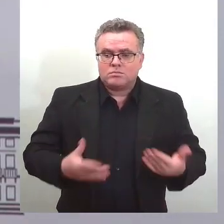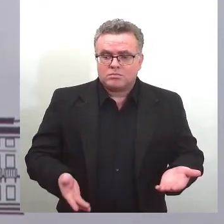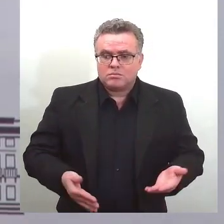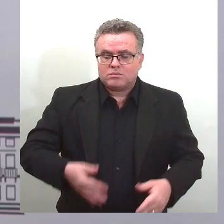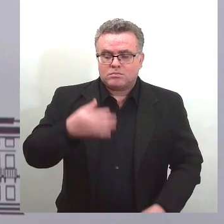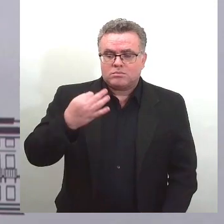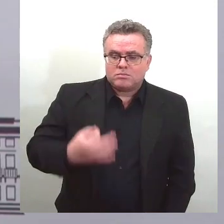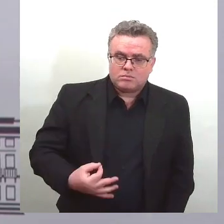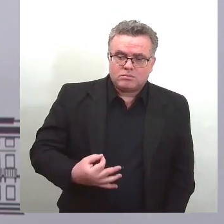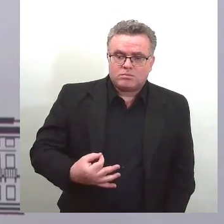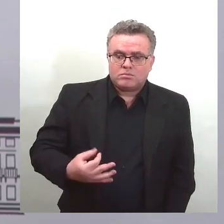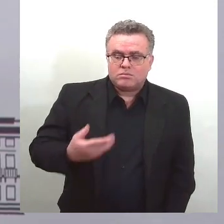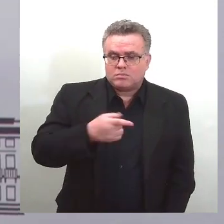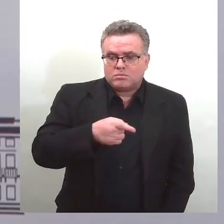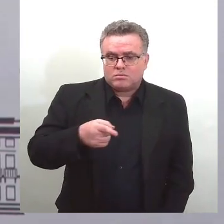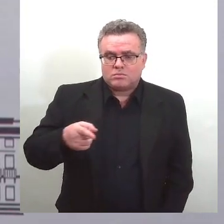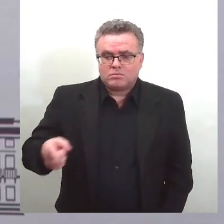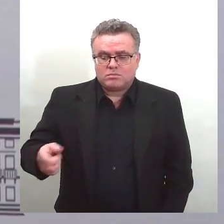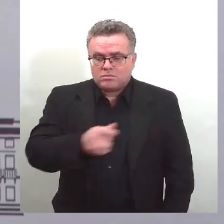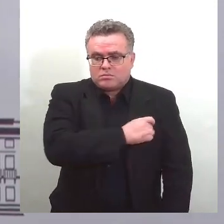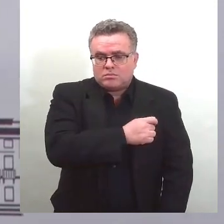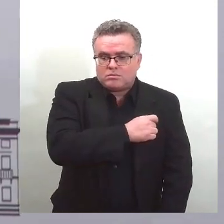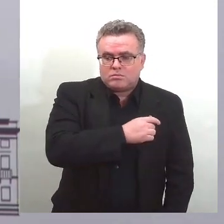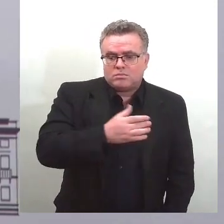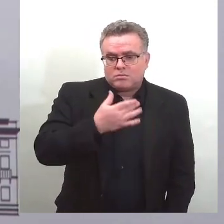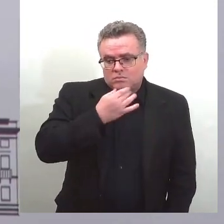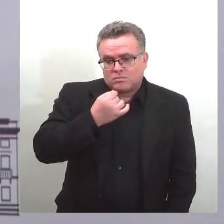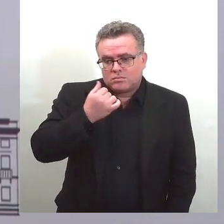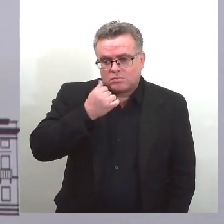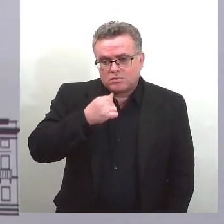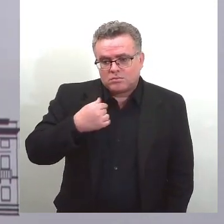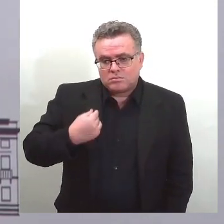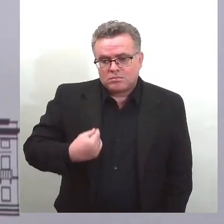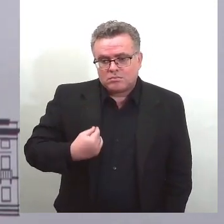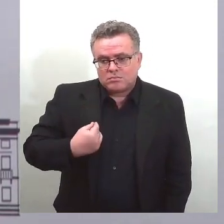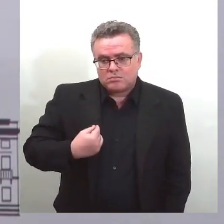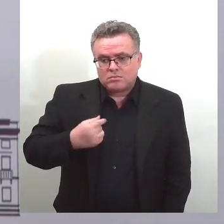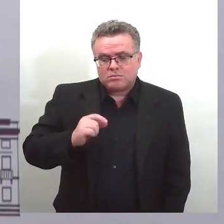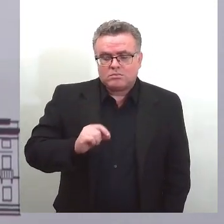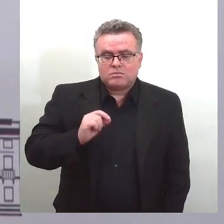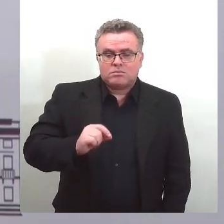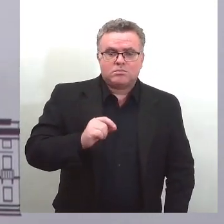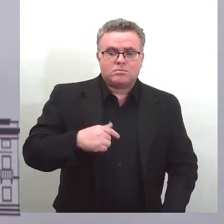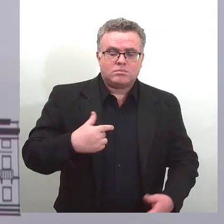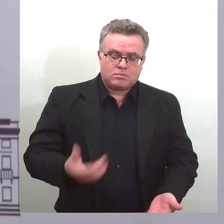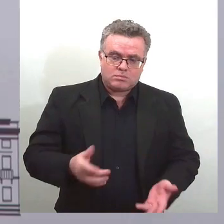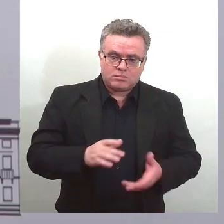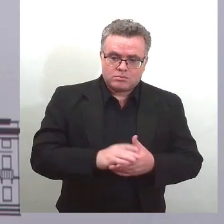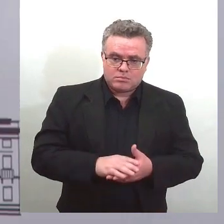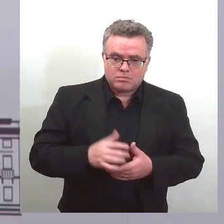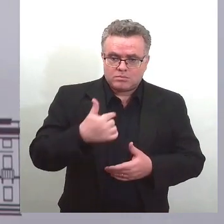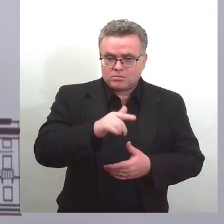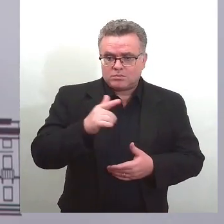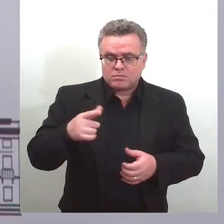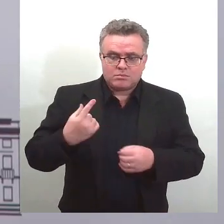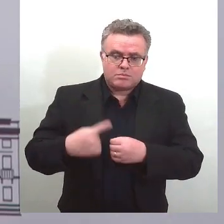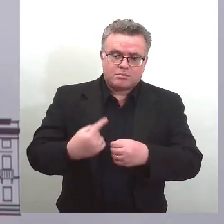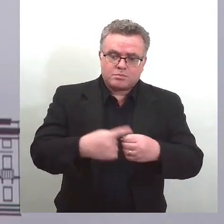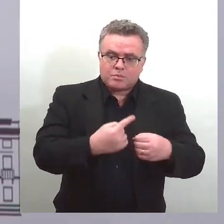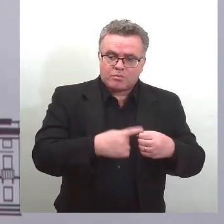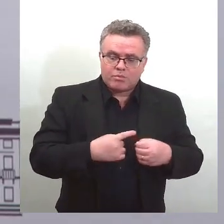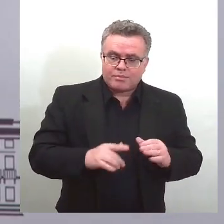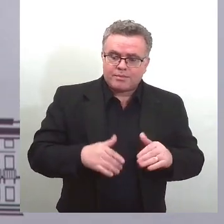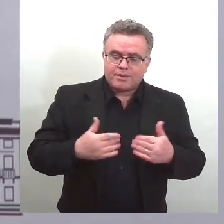desses alunos e alunas, né, dos povoados de socorro, outros, né, municípios, né, outros estudantes estão